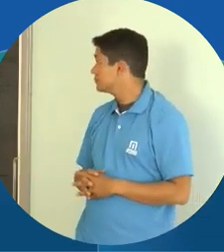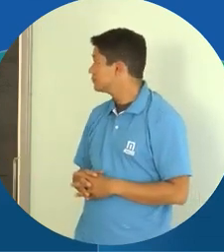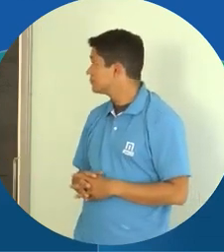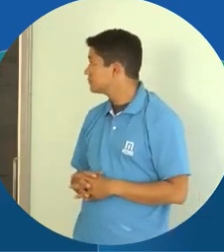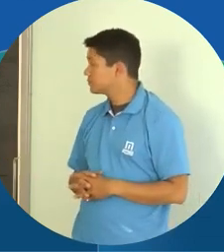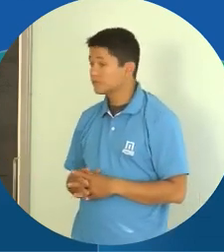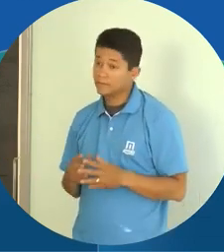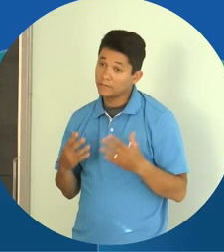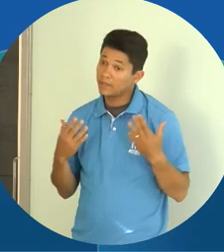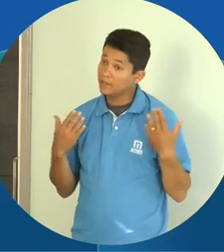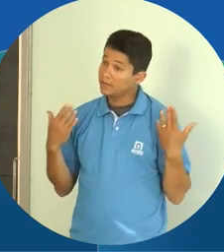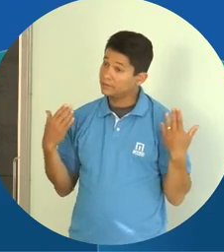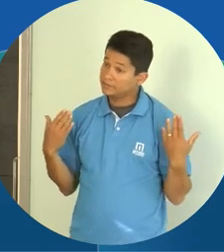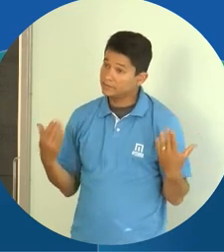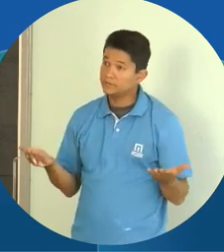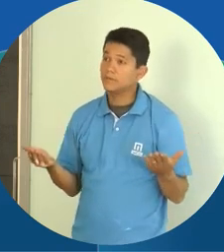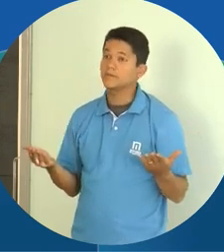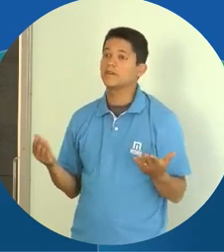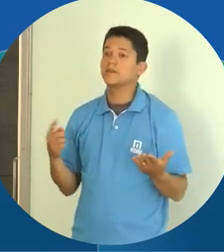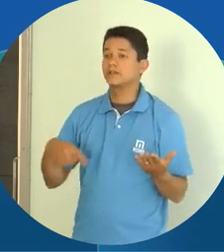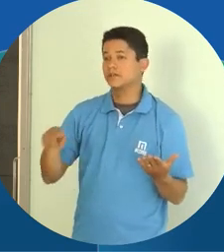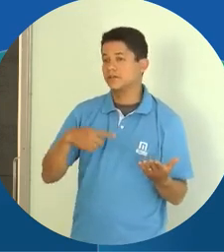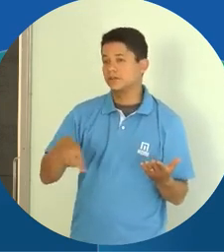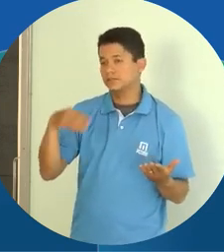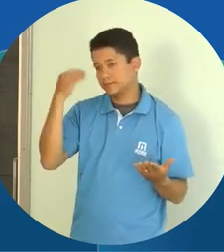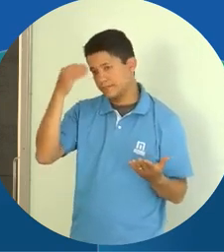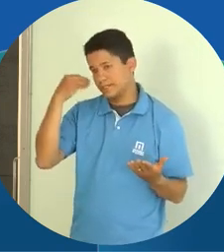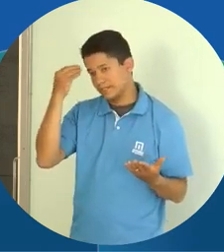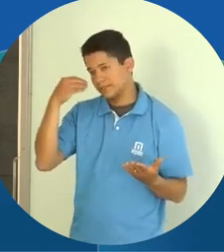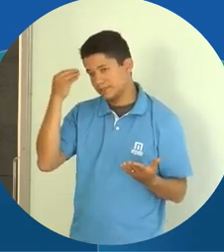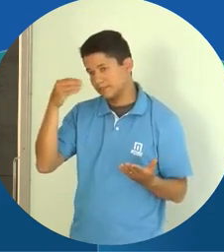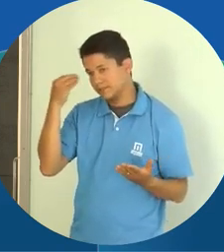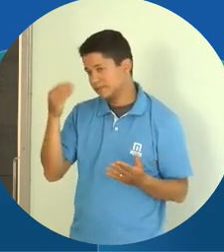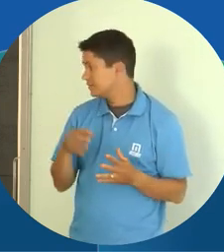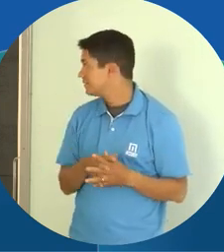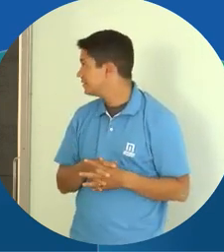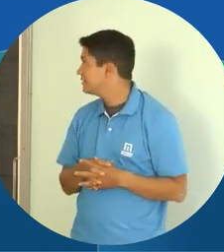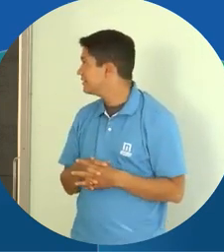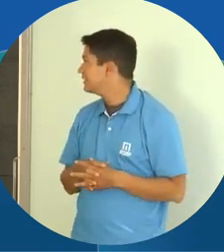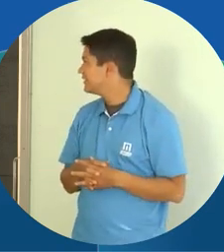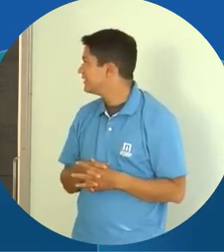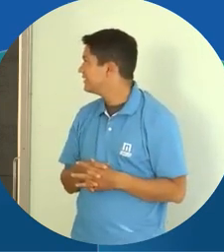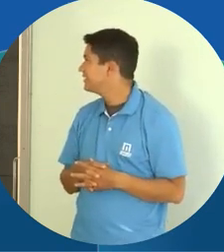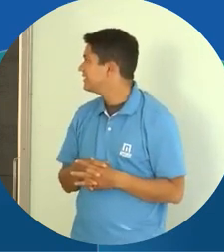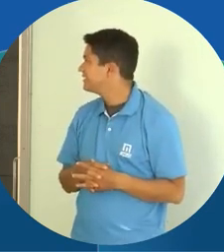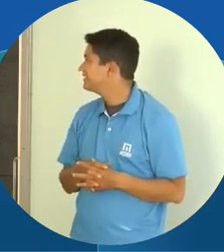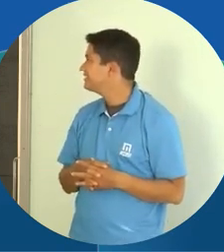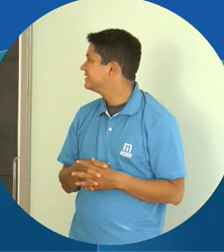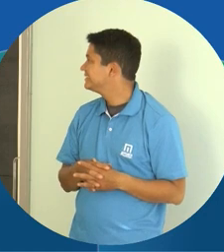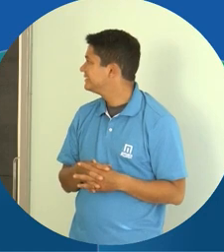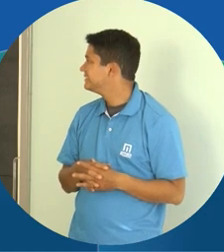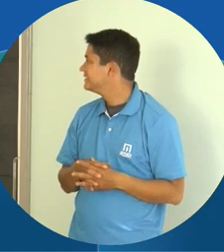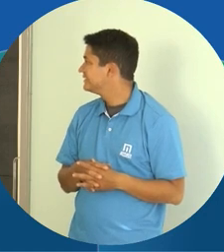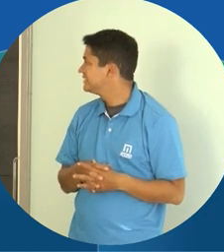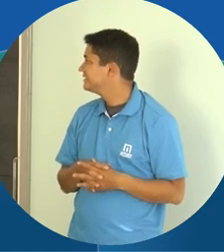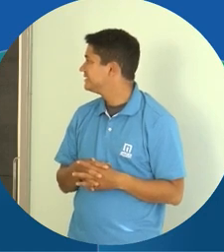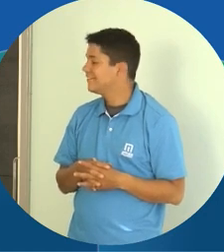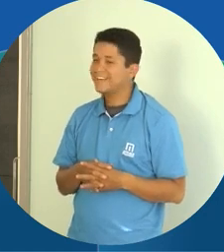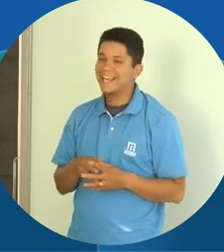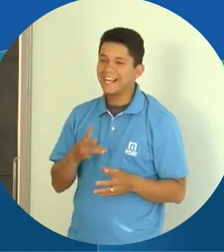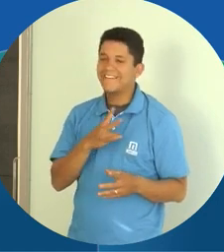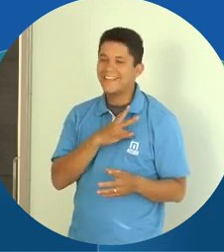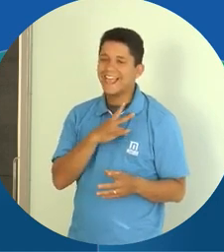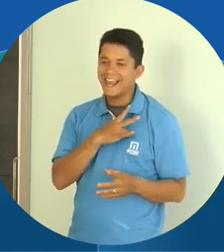apesar de se ter a nossa experiência de utilização ter iniciado com a Celor, ao longo dos